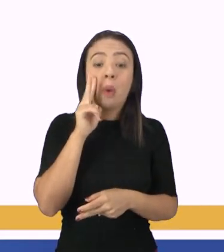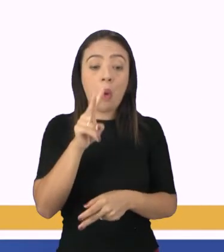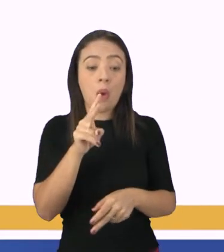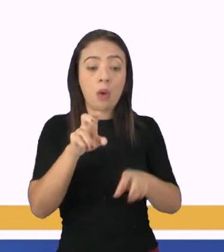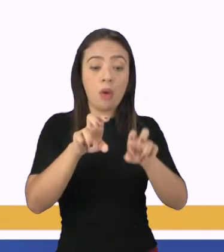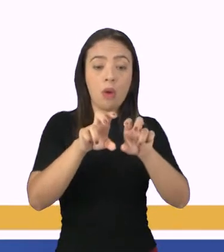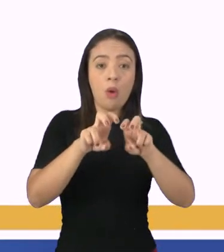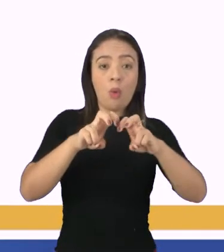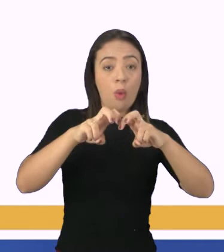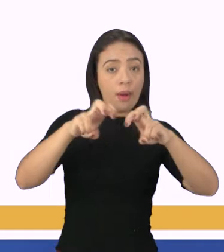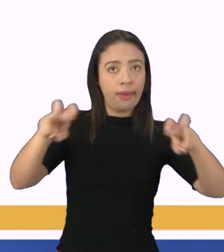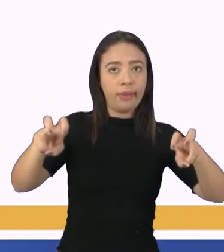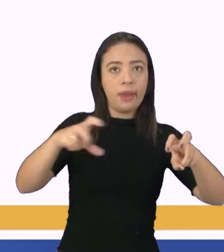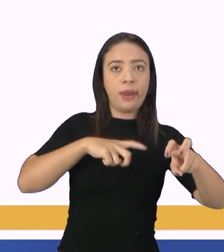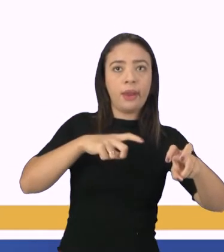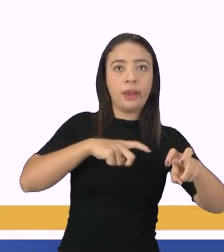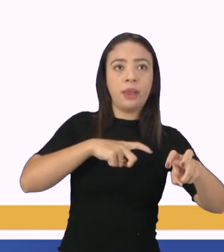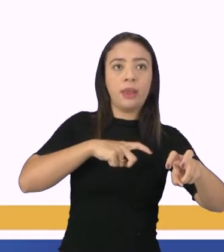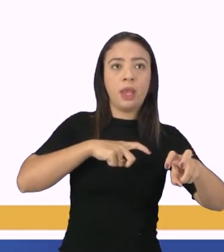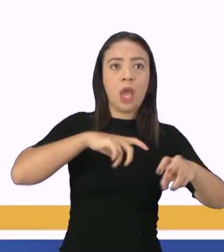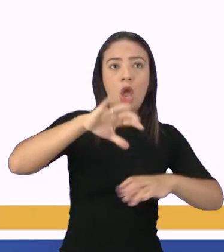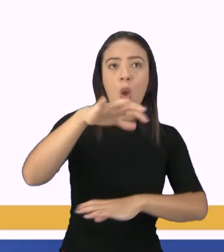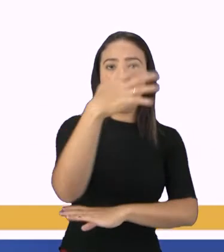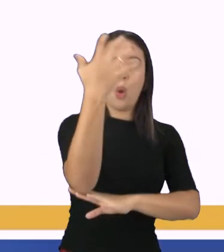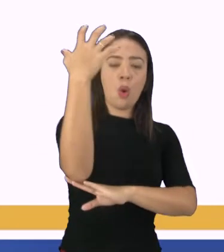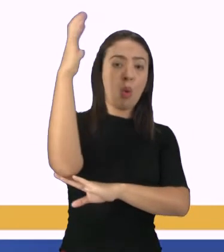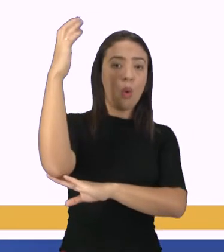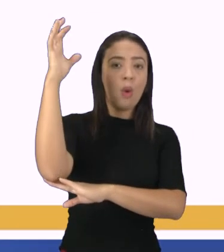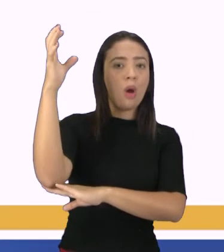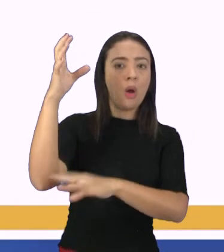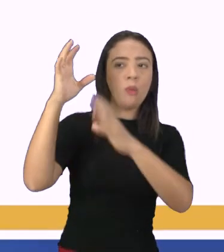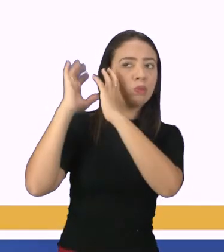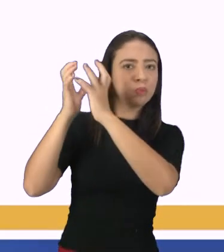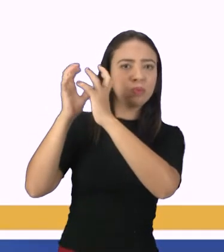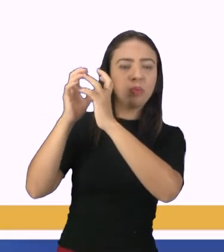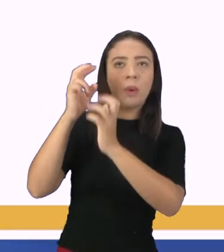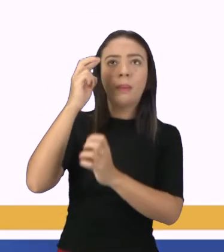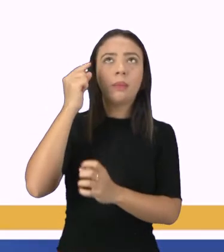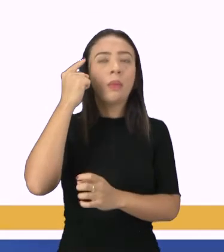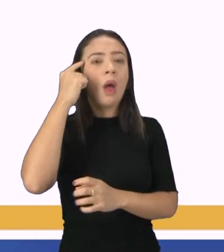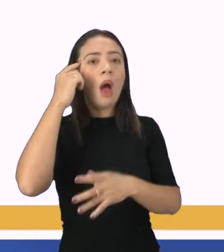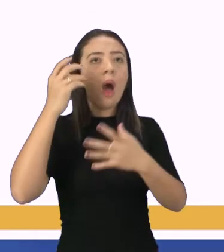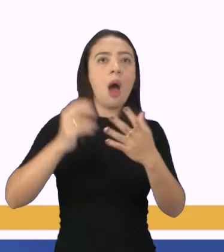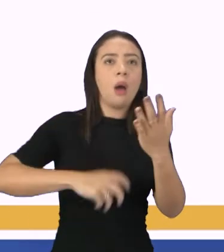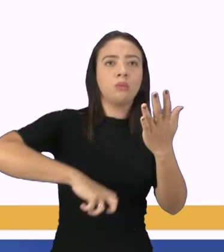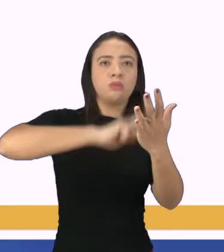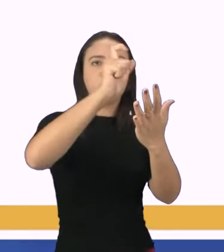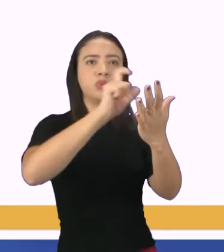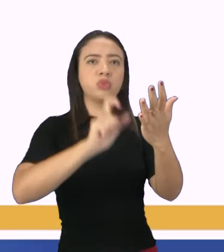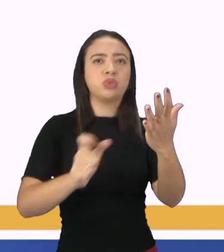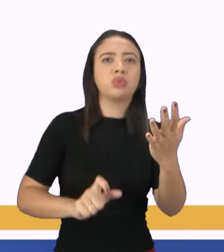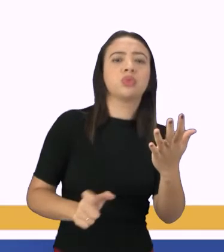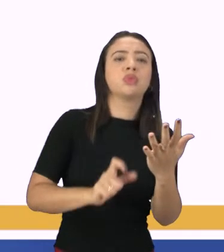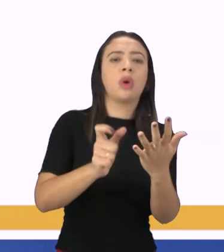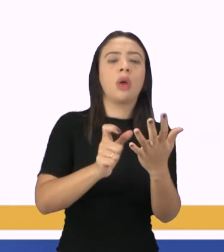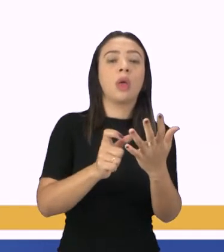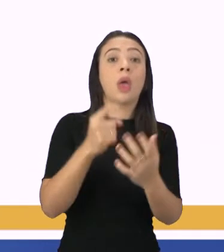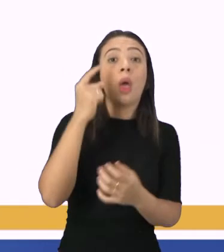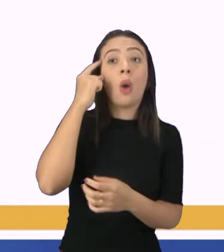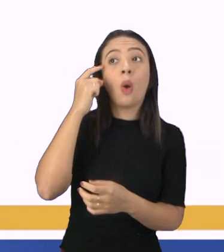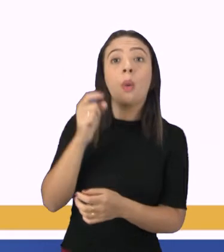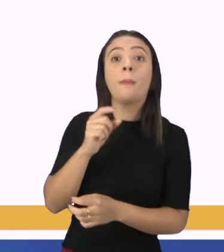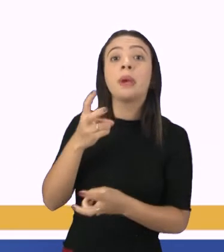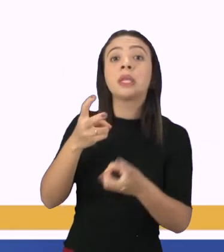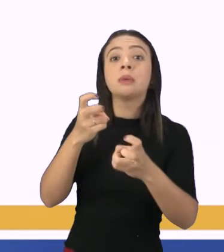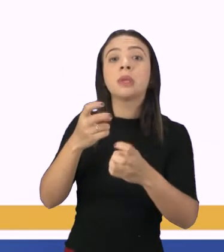cadeira que tem um coqueiro me inspirou a incluir um coqueiro no desenho. Um dia, voltando pela orla, reparei que tem